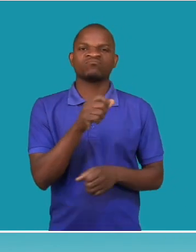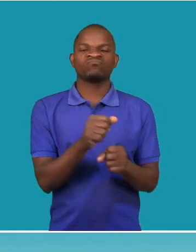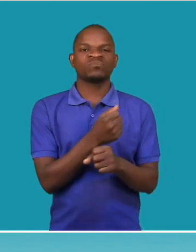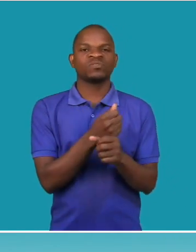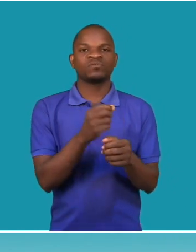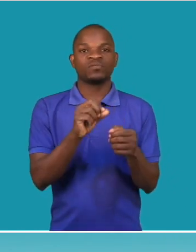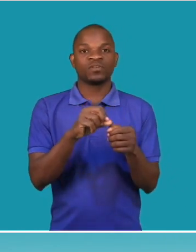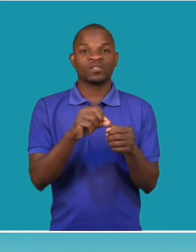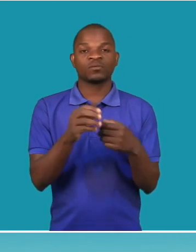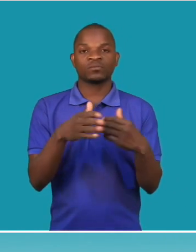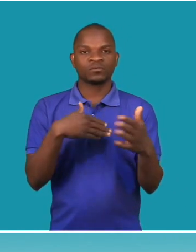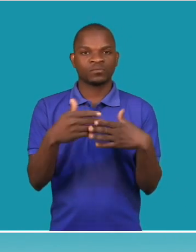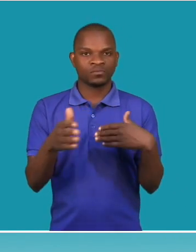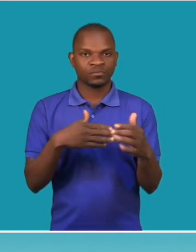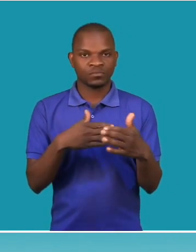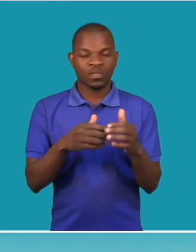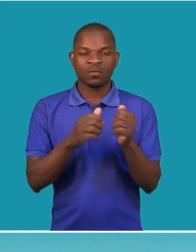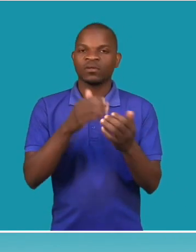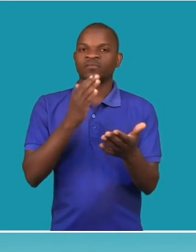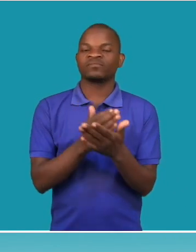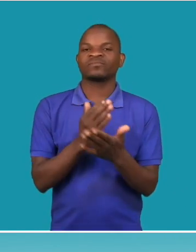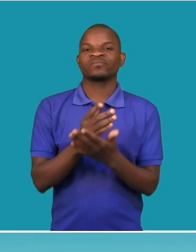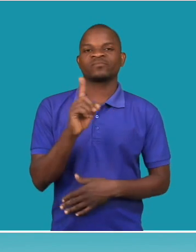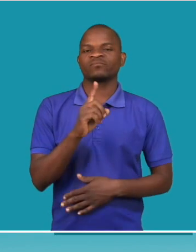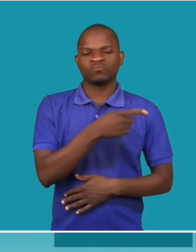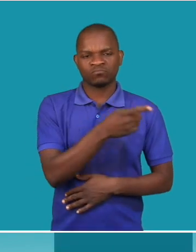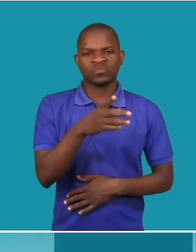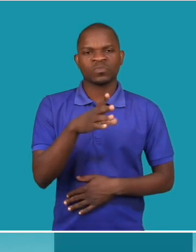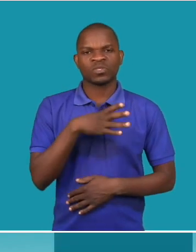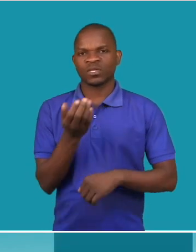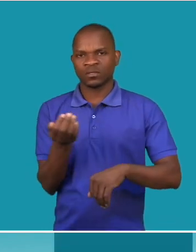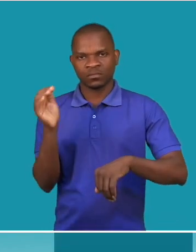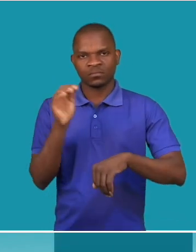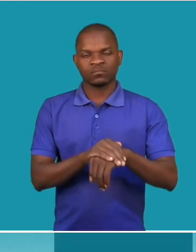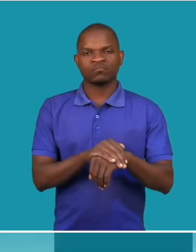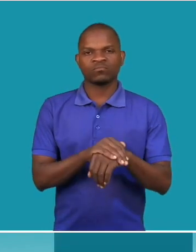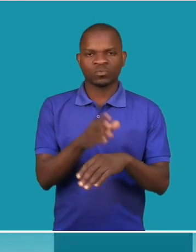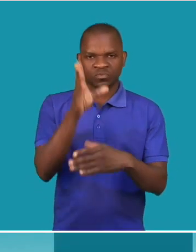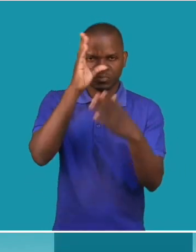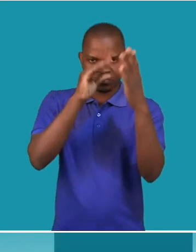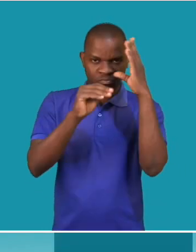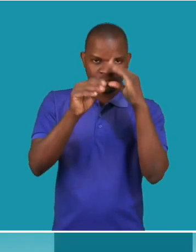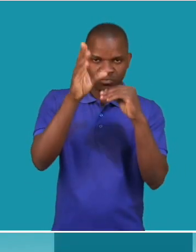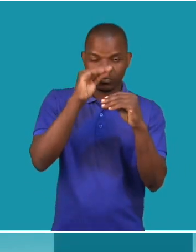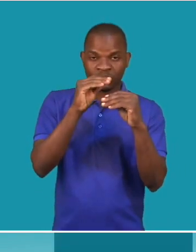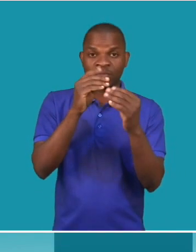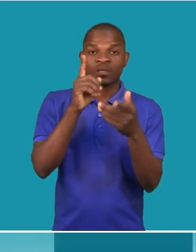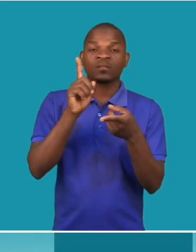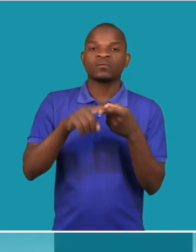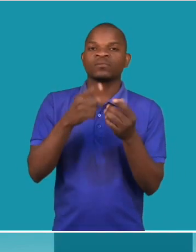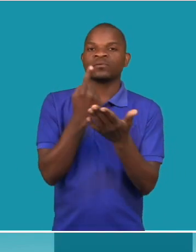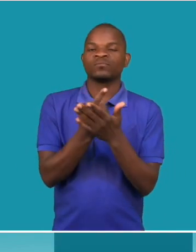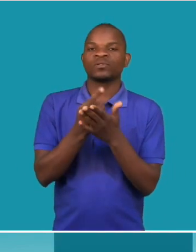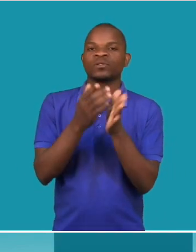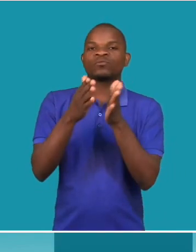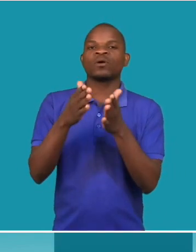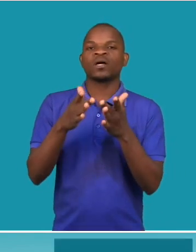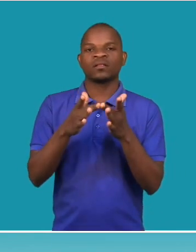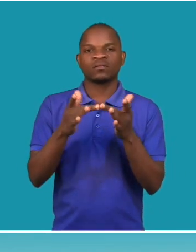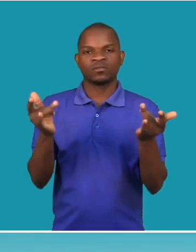pudessem fazer, mas na verdade tem atividades que precisam ser desenvolvidas, é preciso que as pessoas se